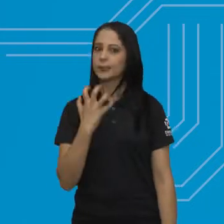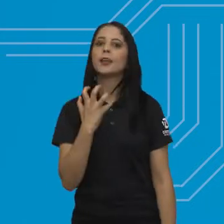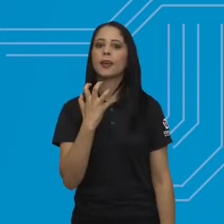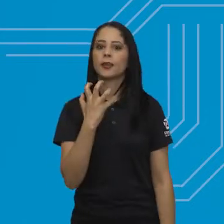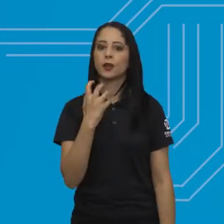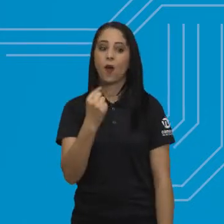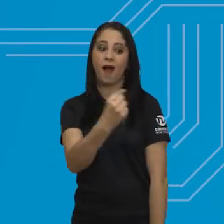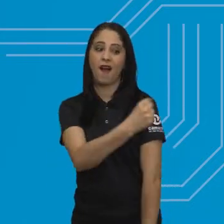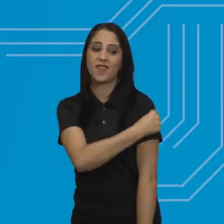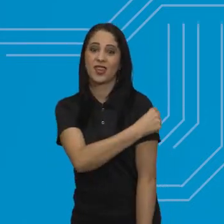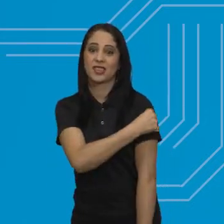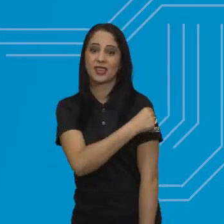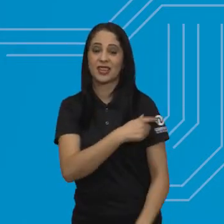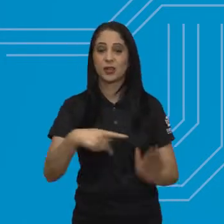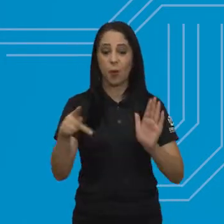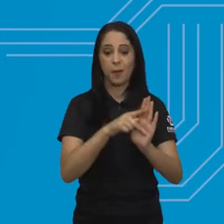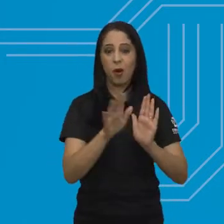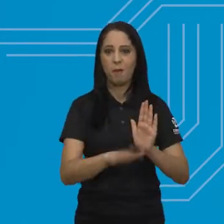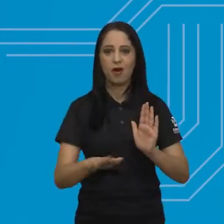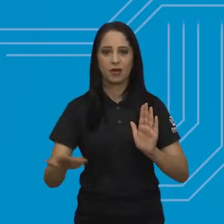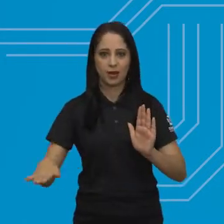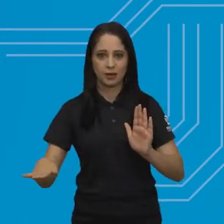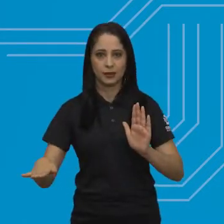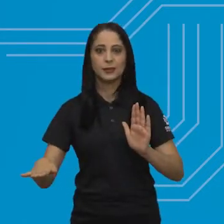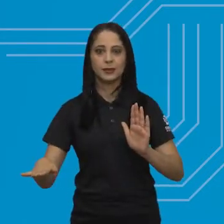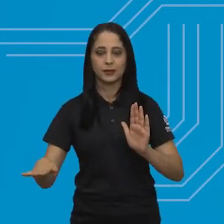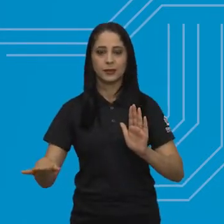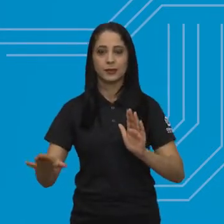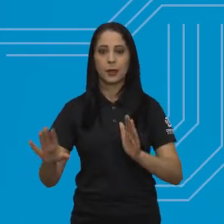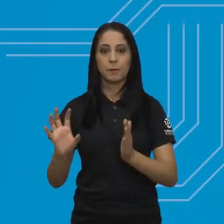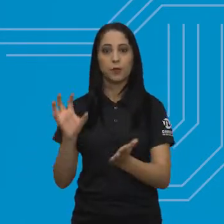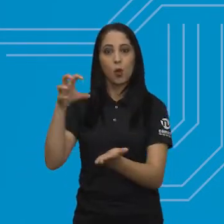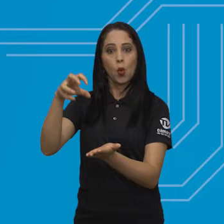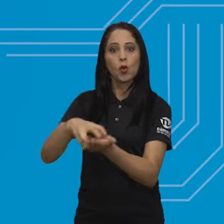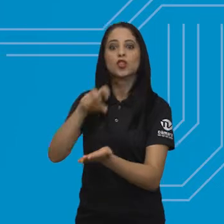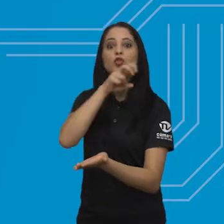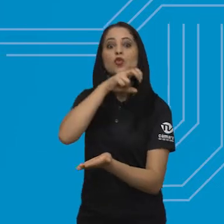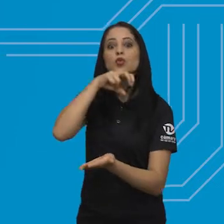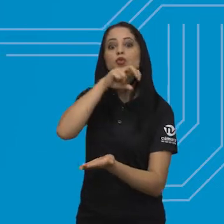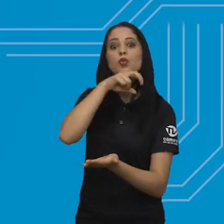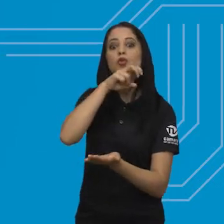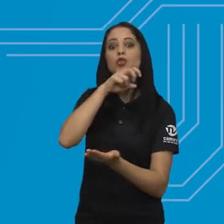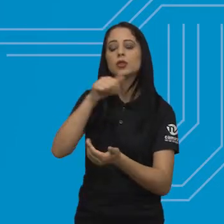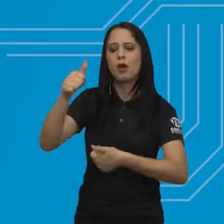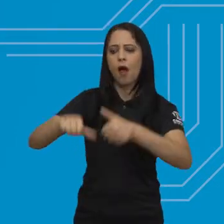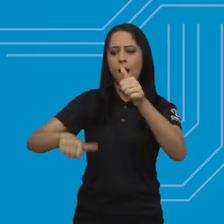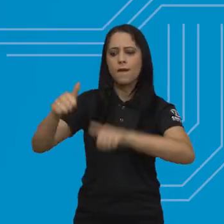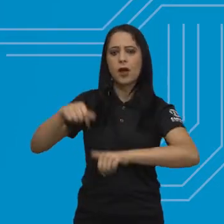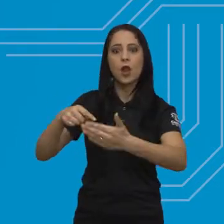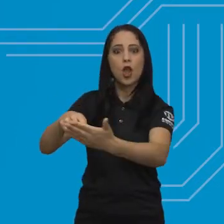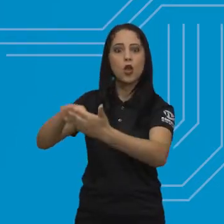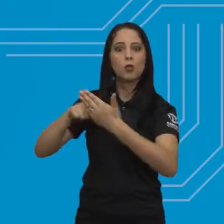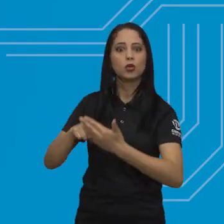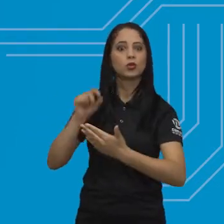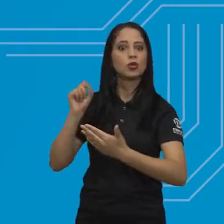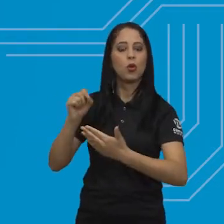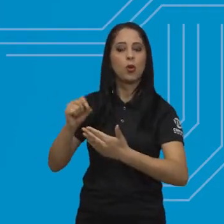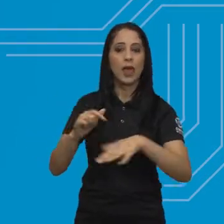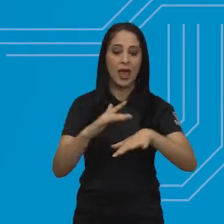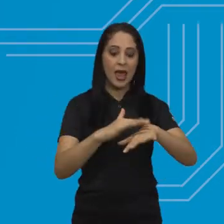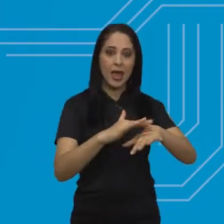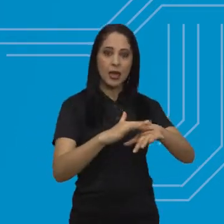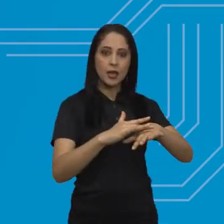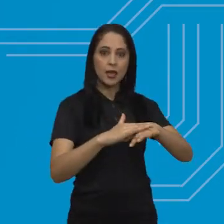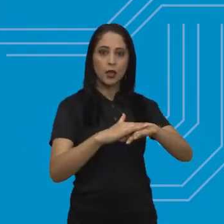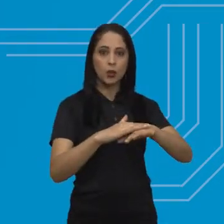de um assunto muito sério que a vacinação infantil um dado publicado pelo Instituto Butantan revelou que o Brasil tem registrado